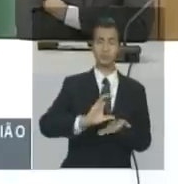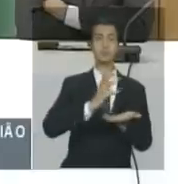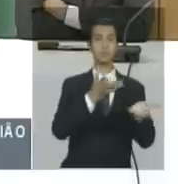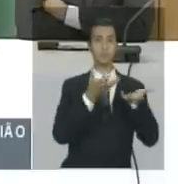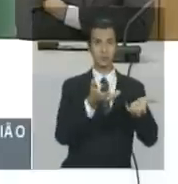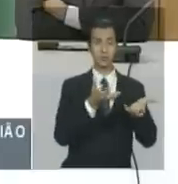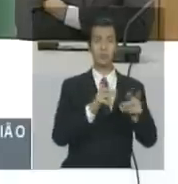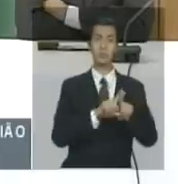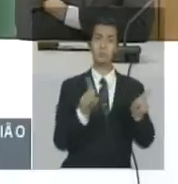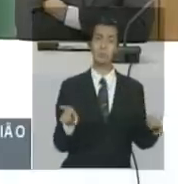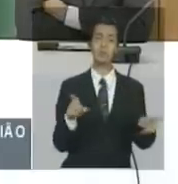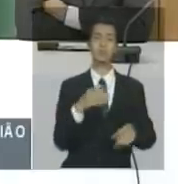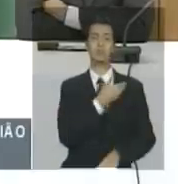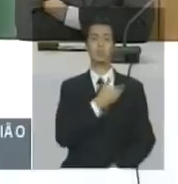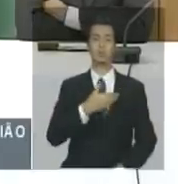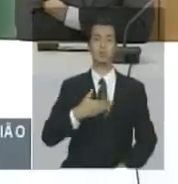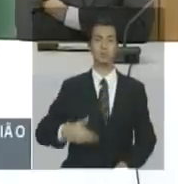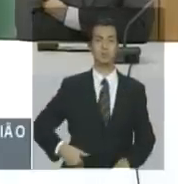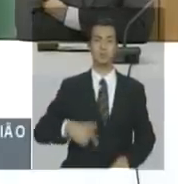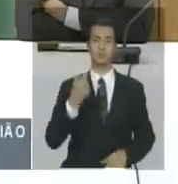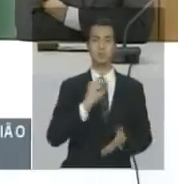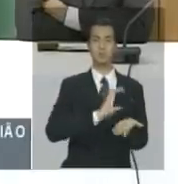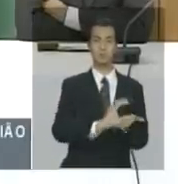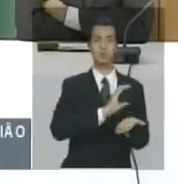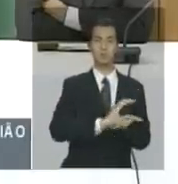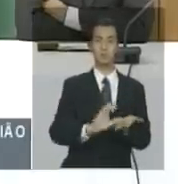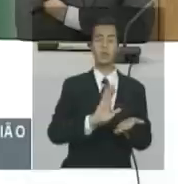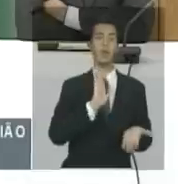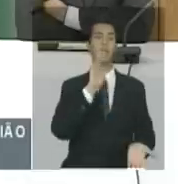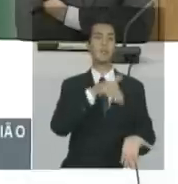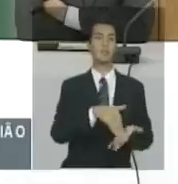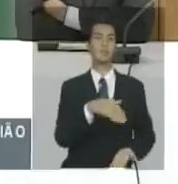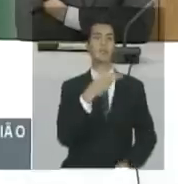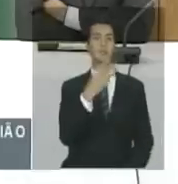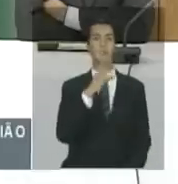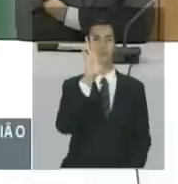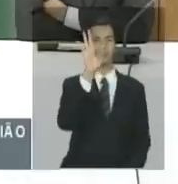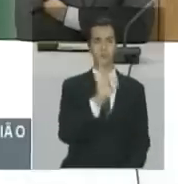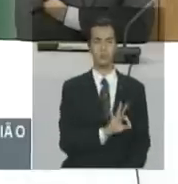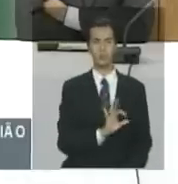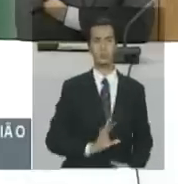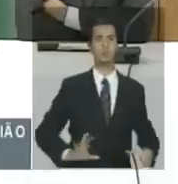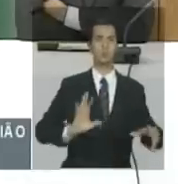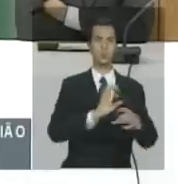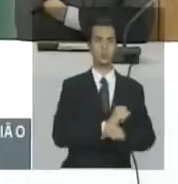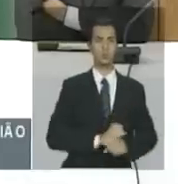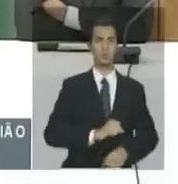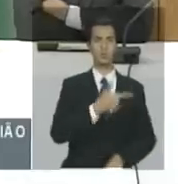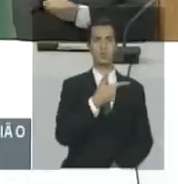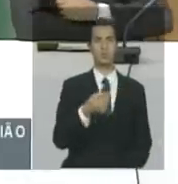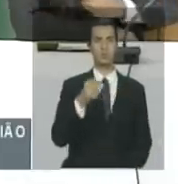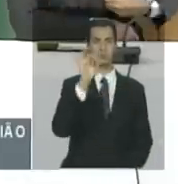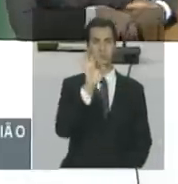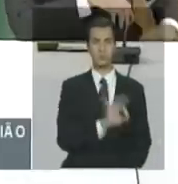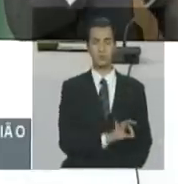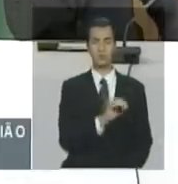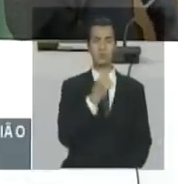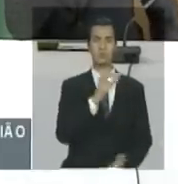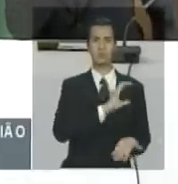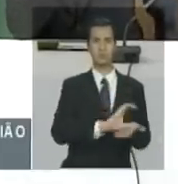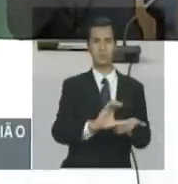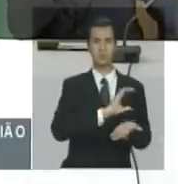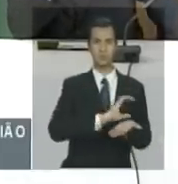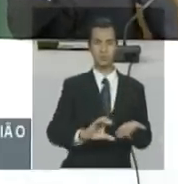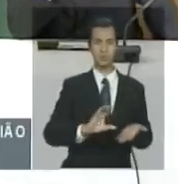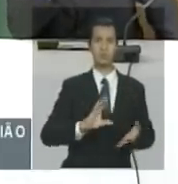que os investimentos públicos representam, no máximo, 3% dos 20% que constituem o investimento total no país